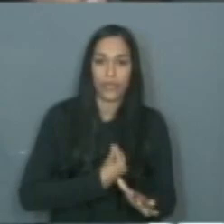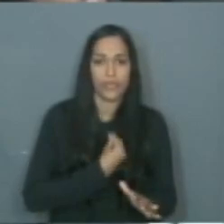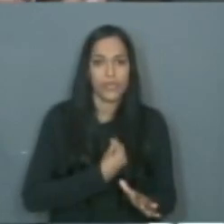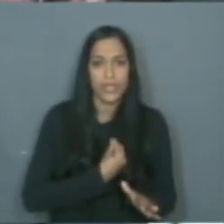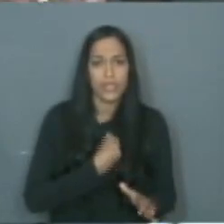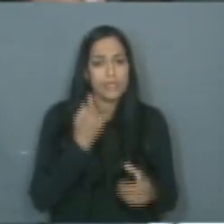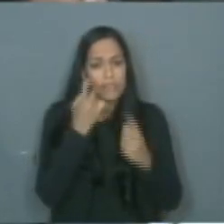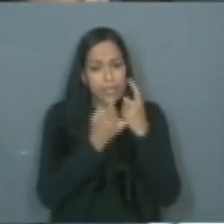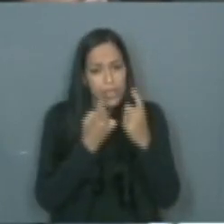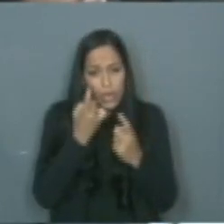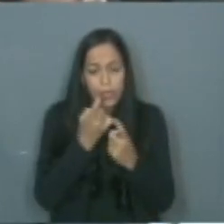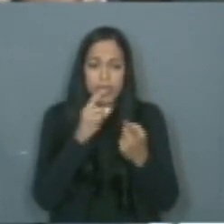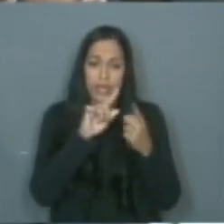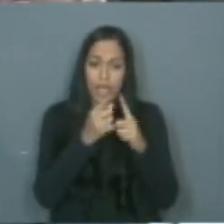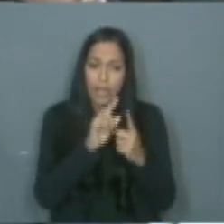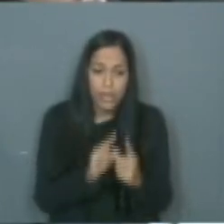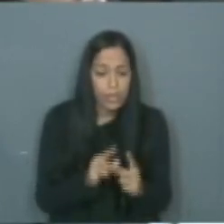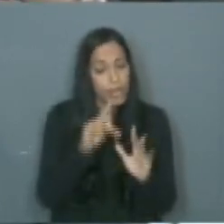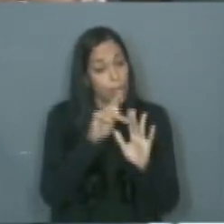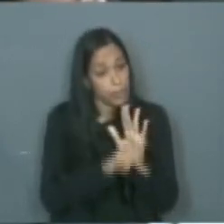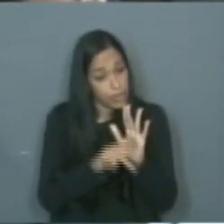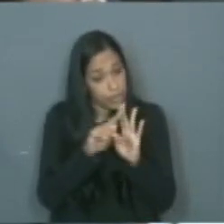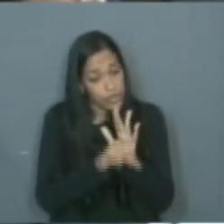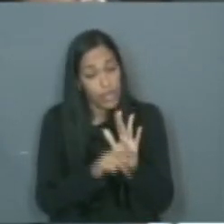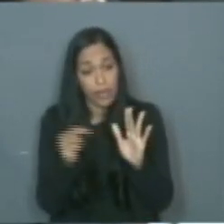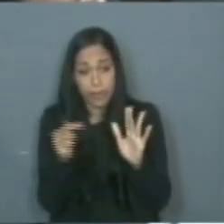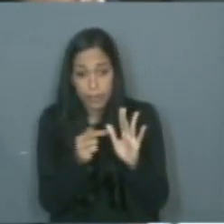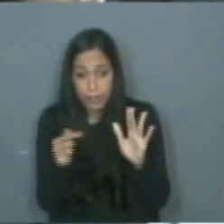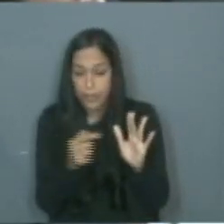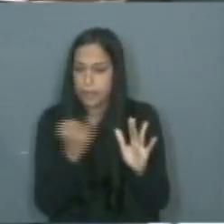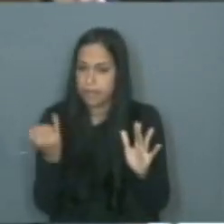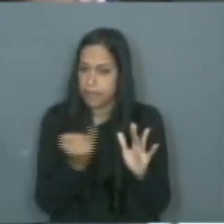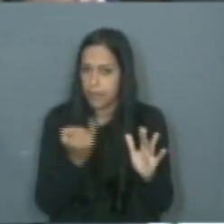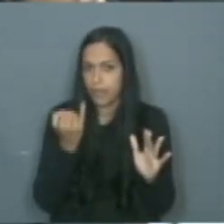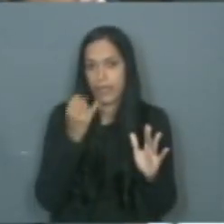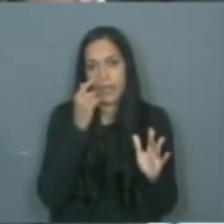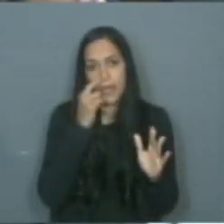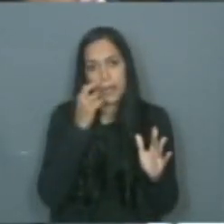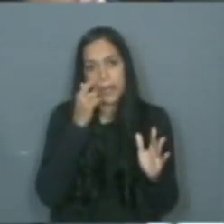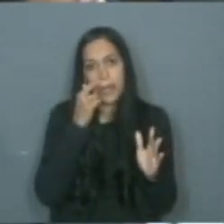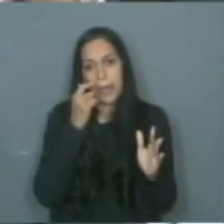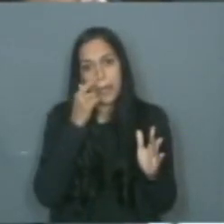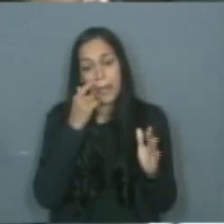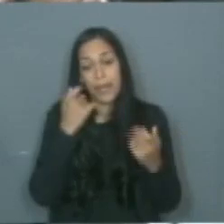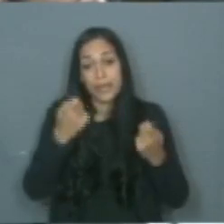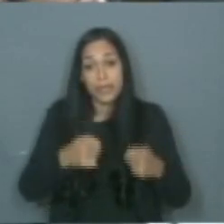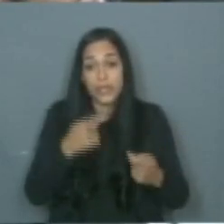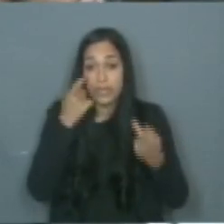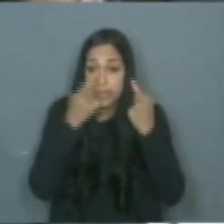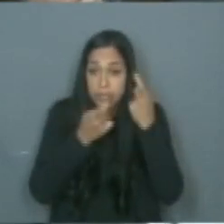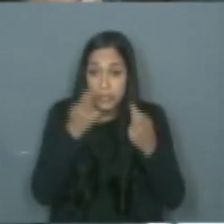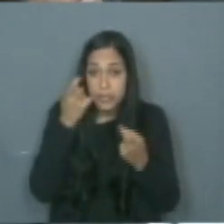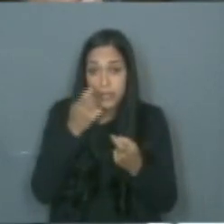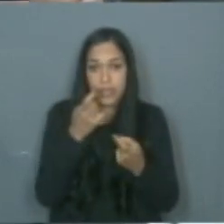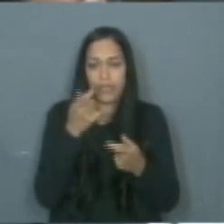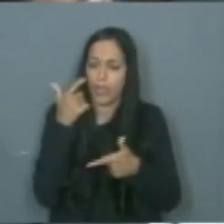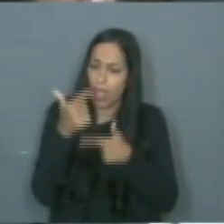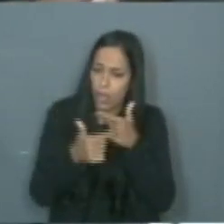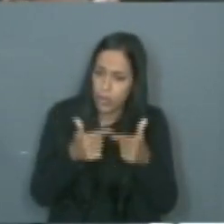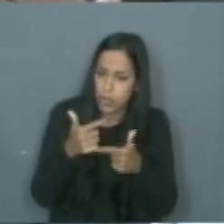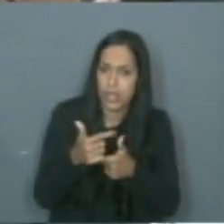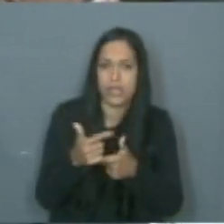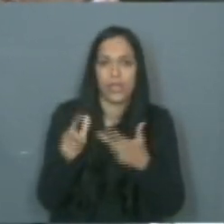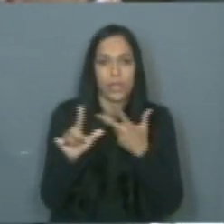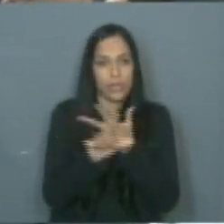além da preocupação de articular para um projeto que faz a diferença na vida das pessoas, a gente tem que se preocupar com a atuação desse